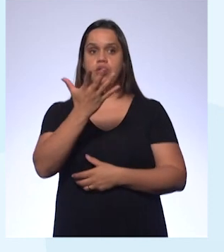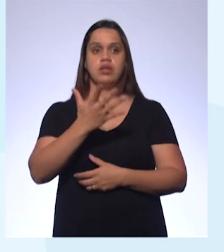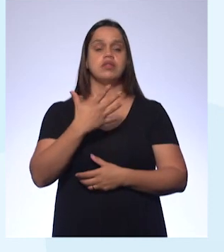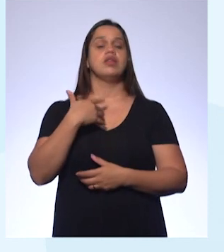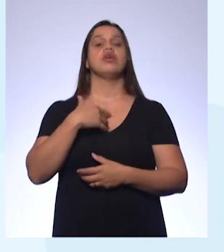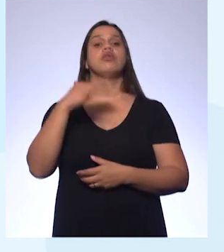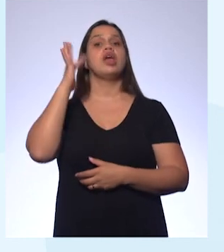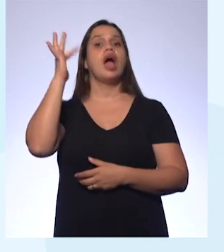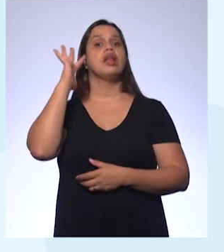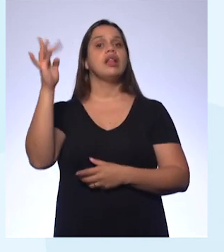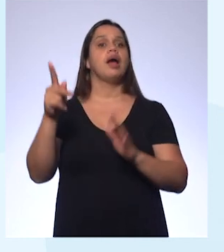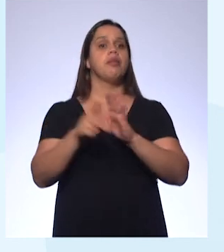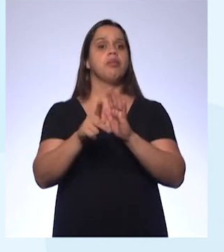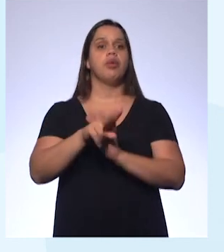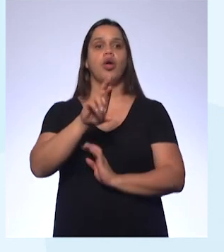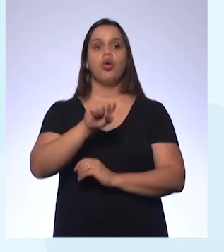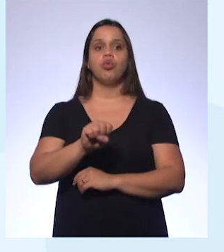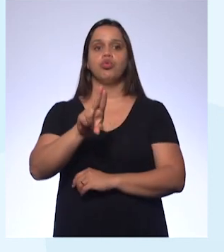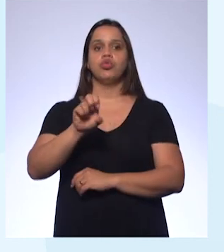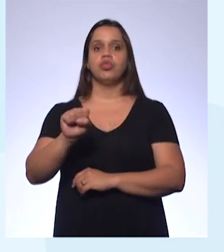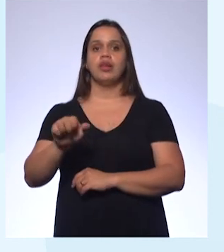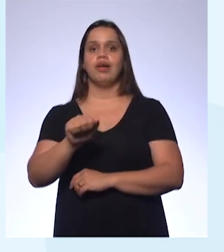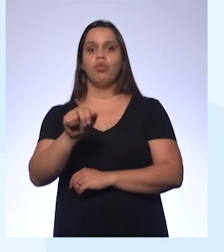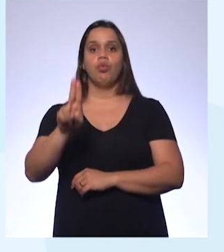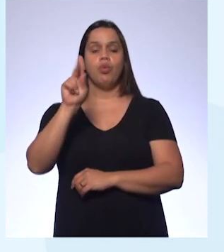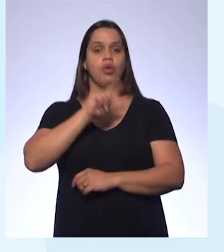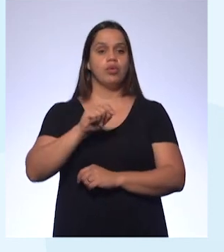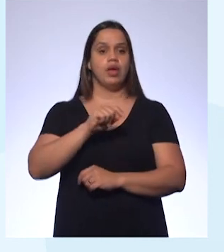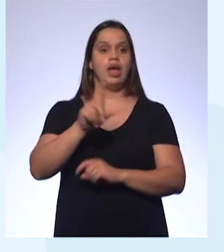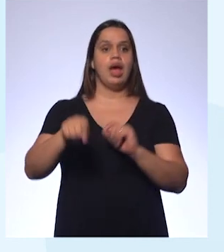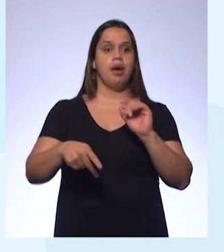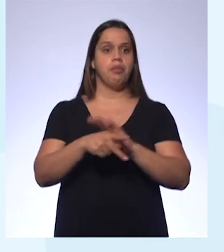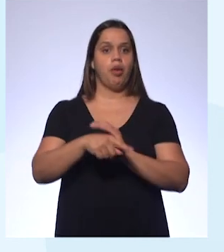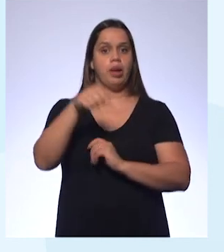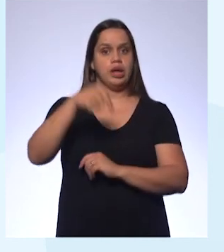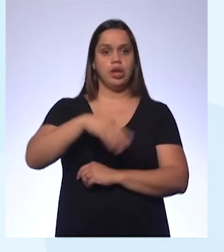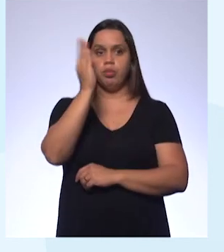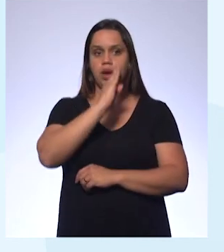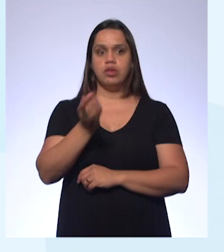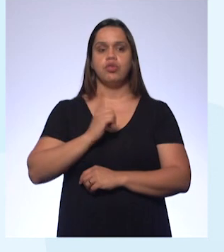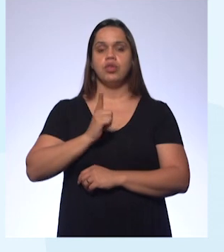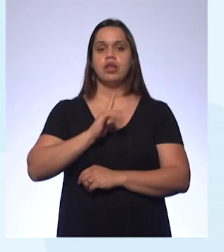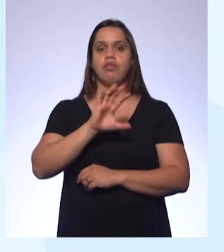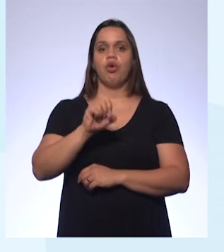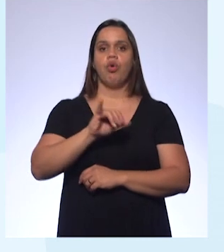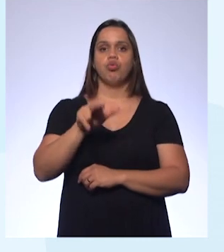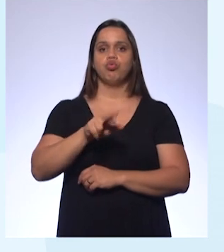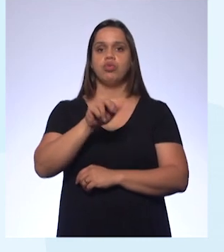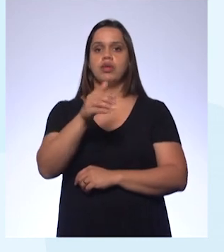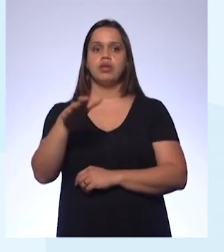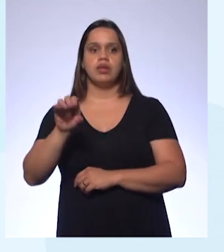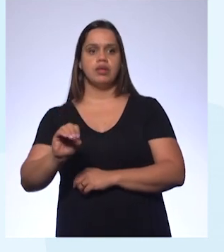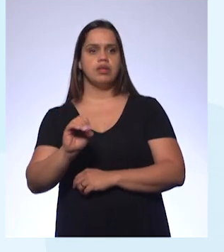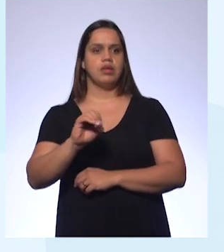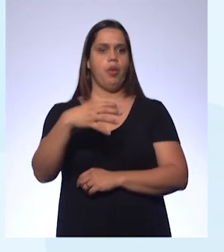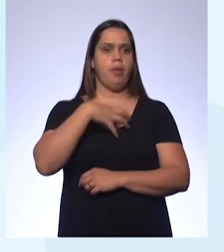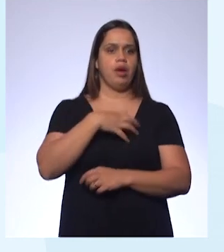pelas ideias de Rousseau foi a Conjuração Baiana aqui no Brasil colonial entre os anos